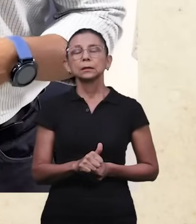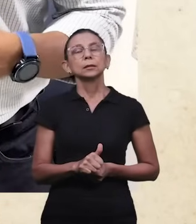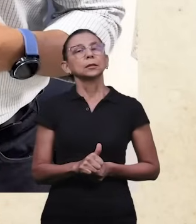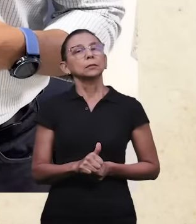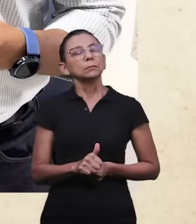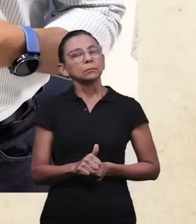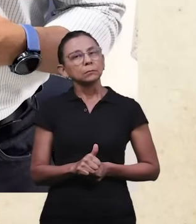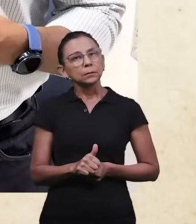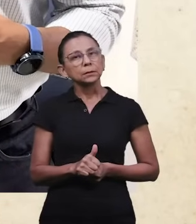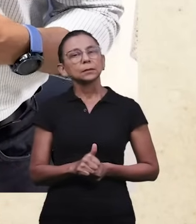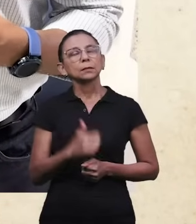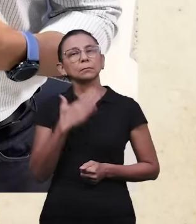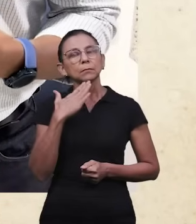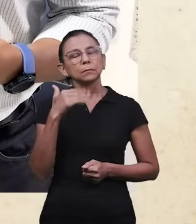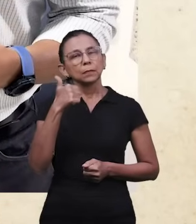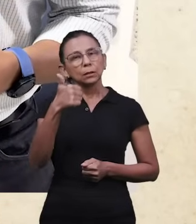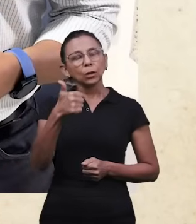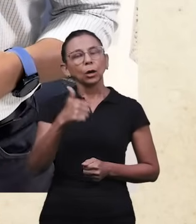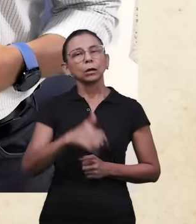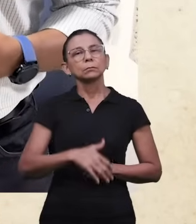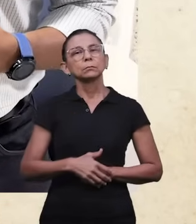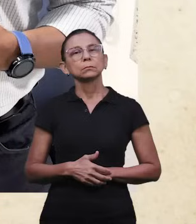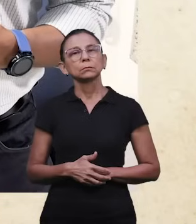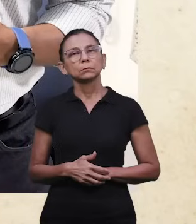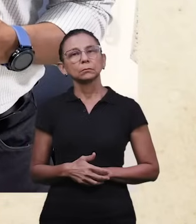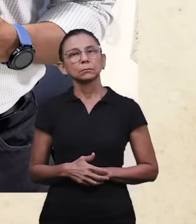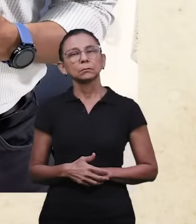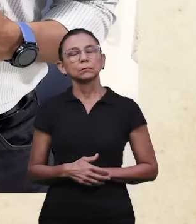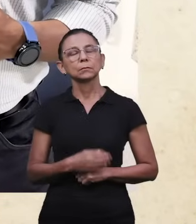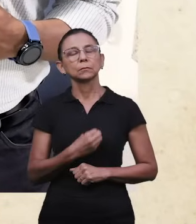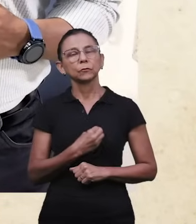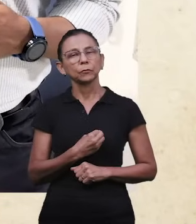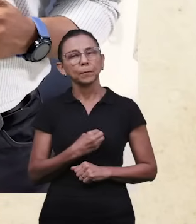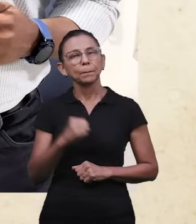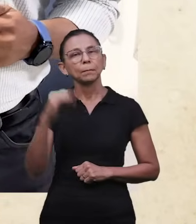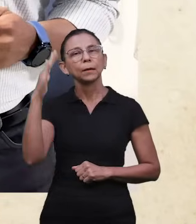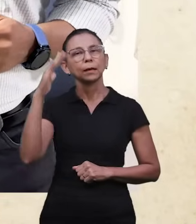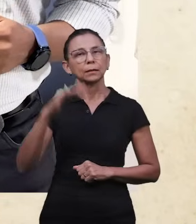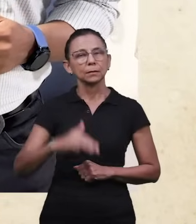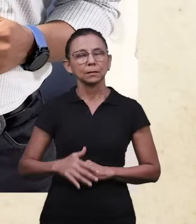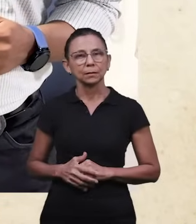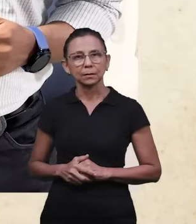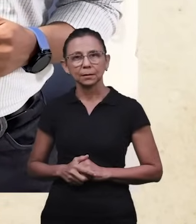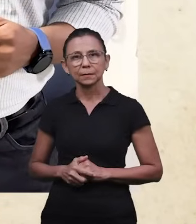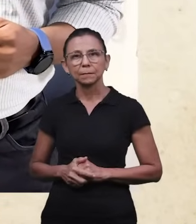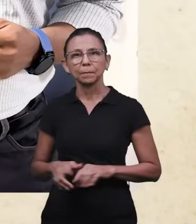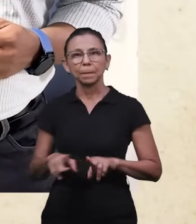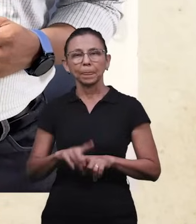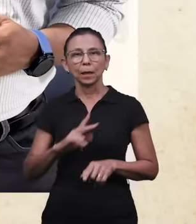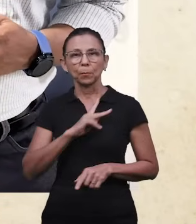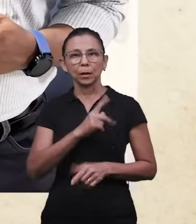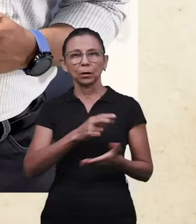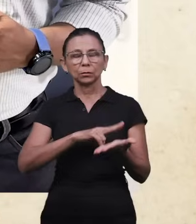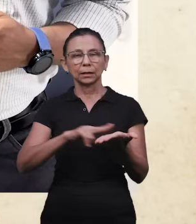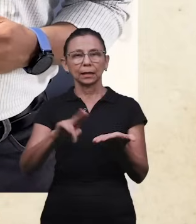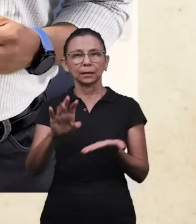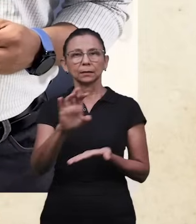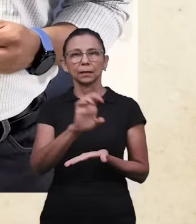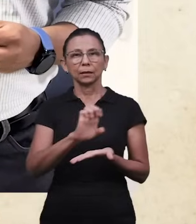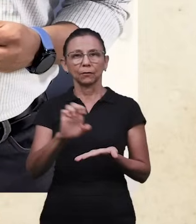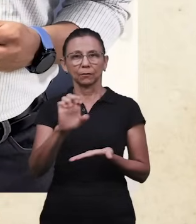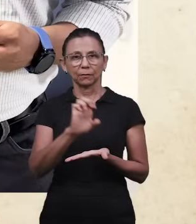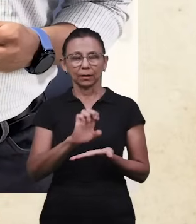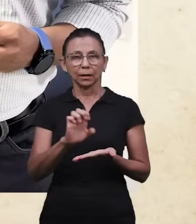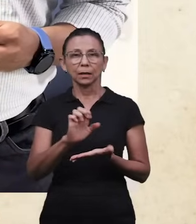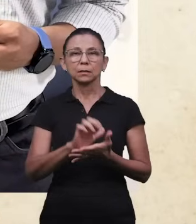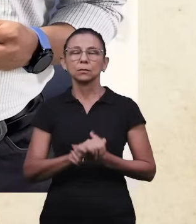Testamento, tanto com as palavras do Senhor Jesus, como Paulo, quando escreve a carta aos Efésios, ele vai